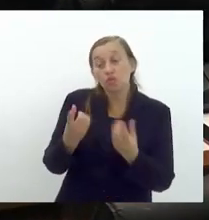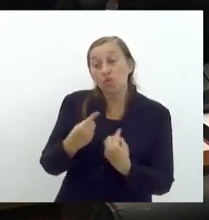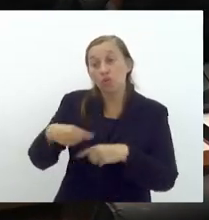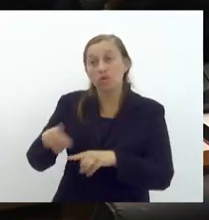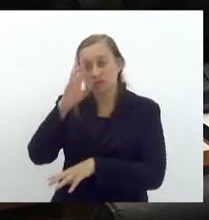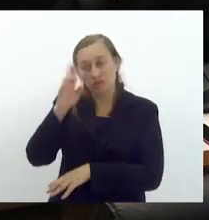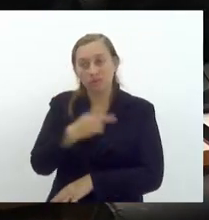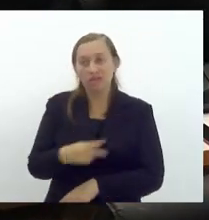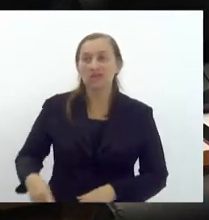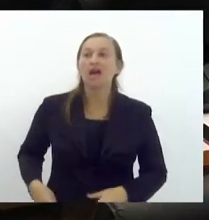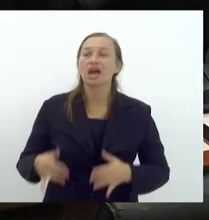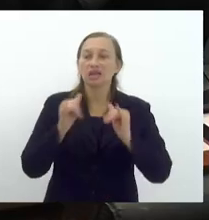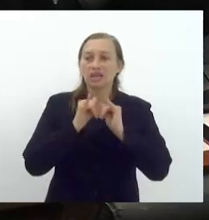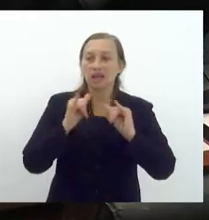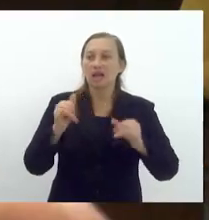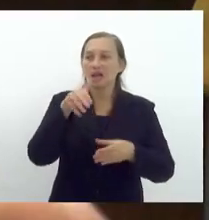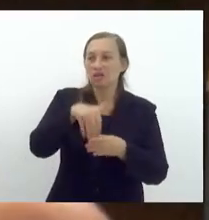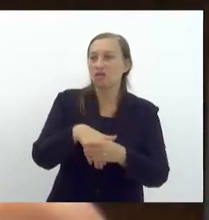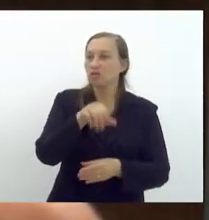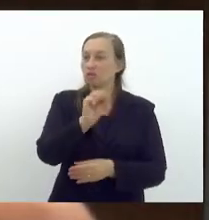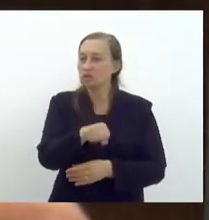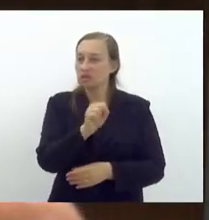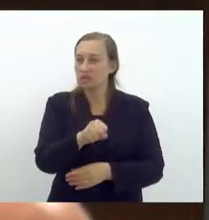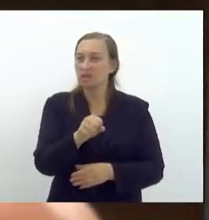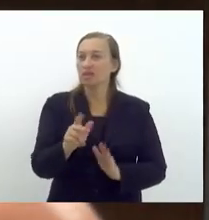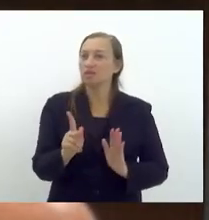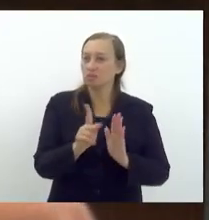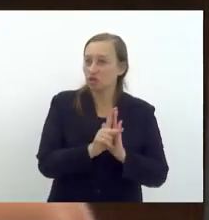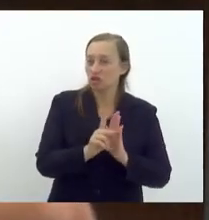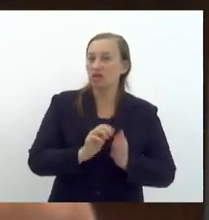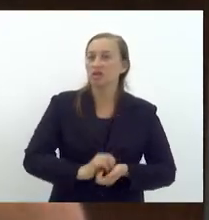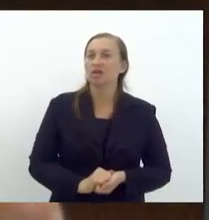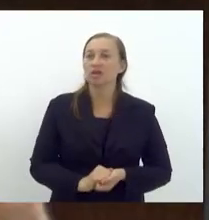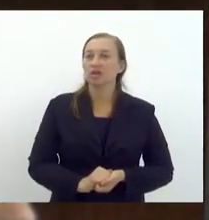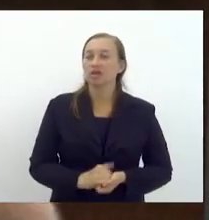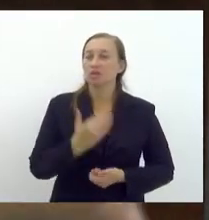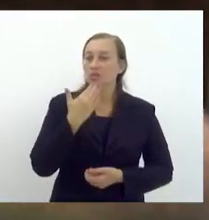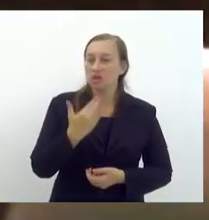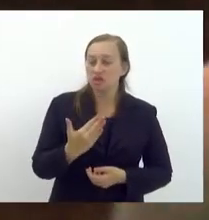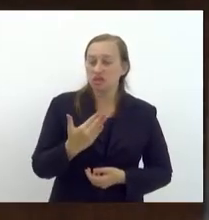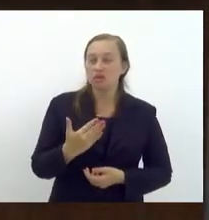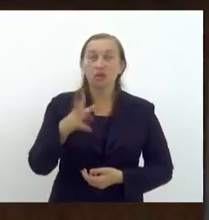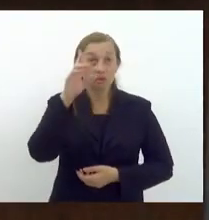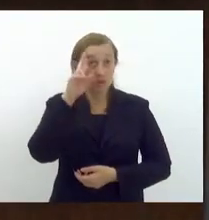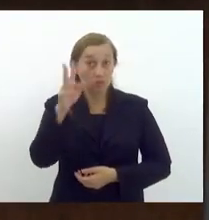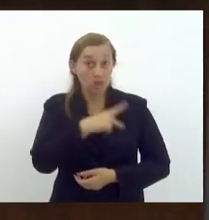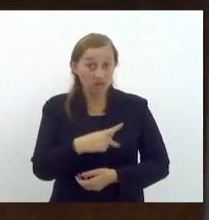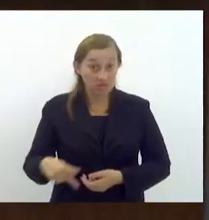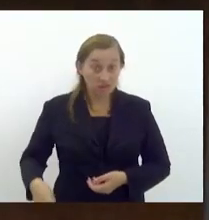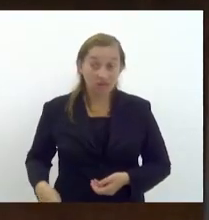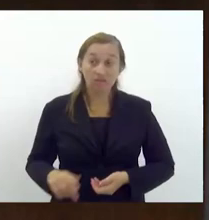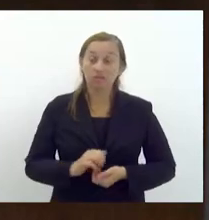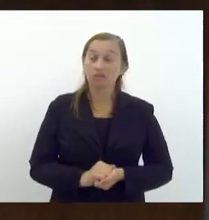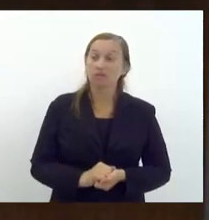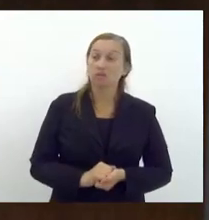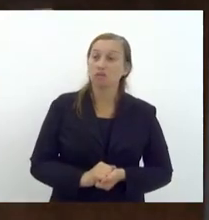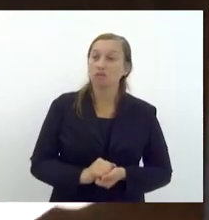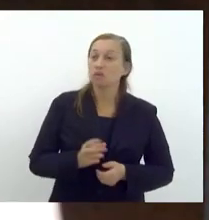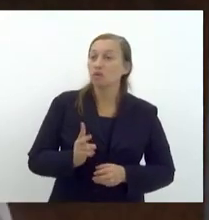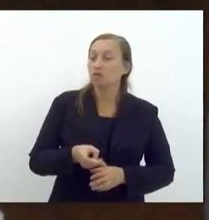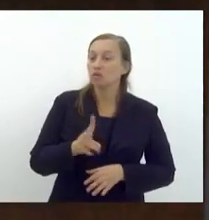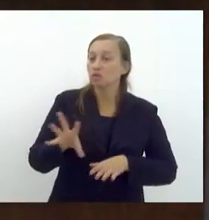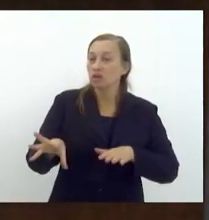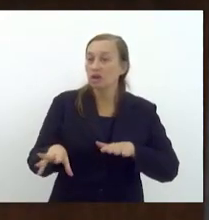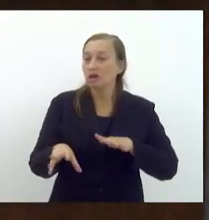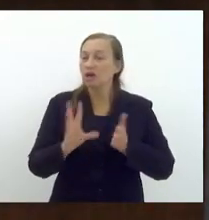gostaria de declarar o meu voto favorável esse projeto fazer um apelo a vossa excelência para que mantenha na